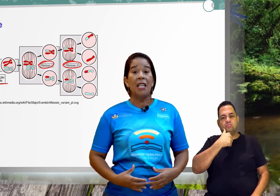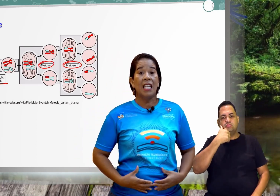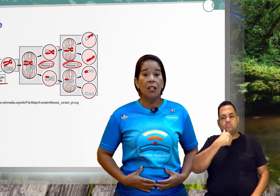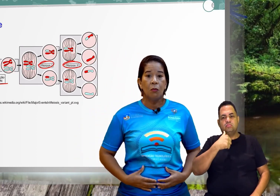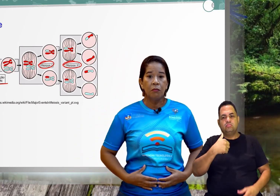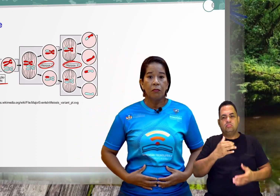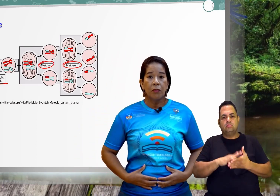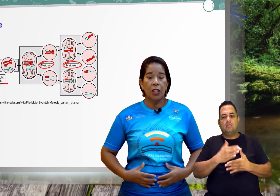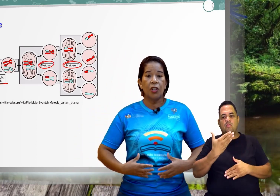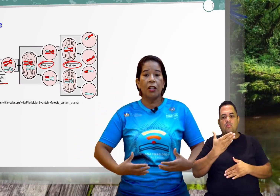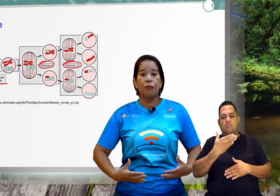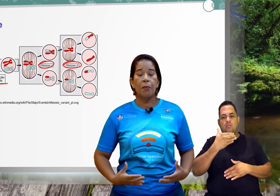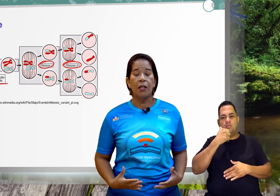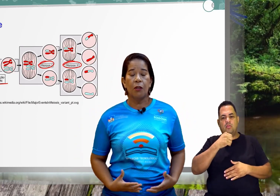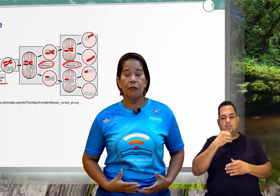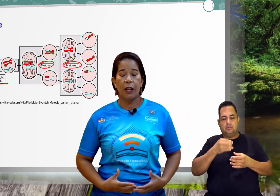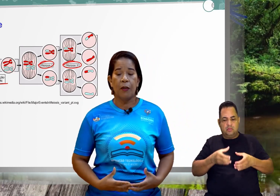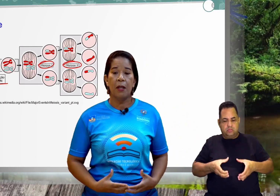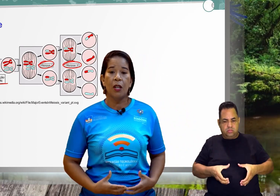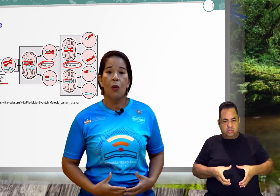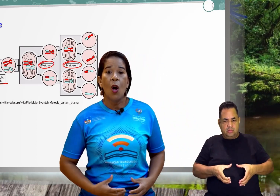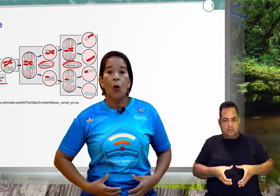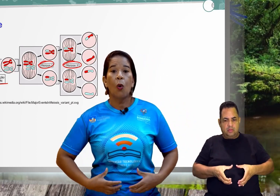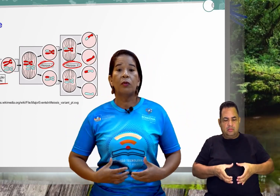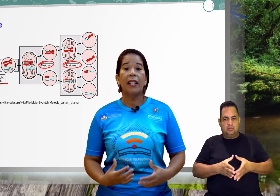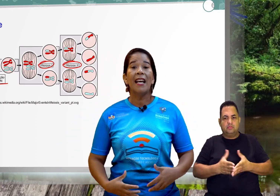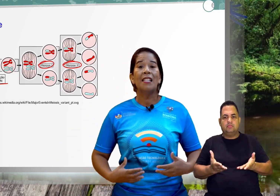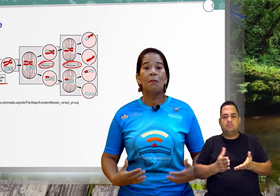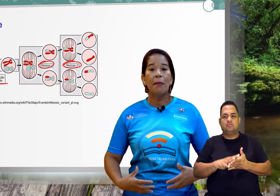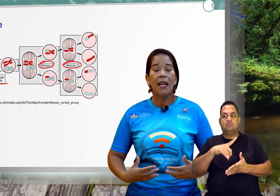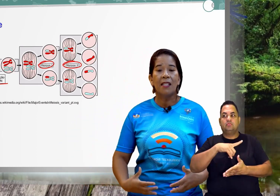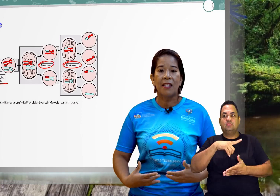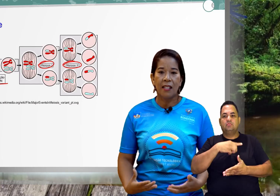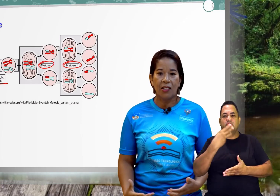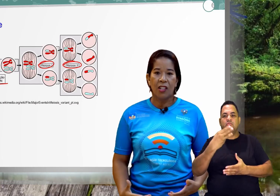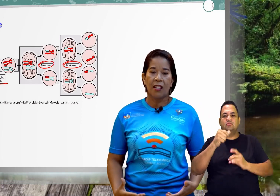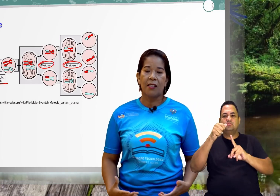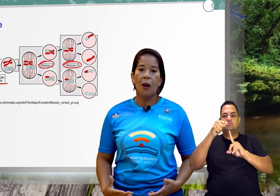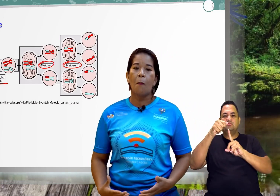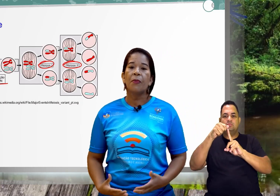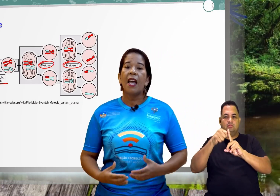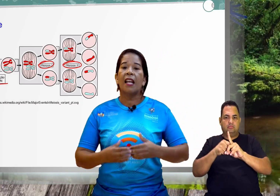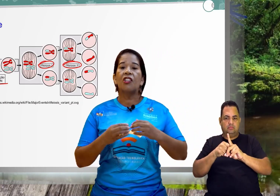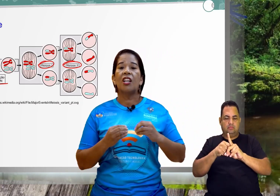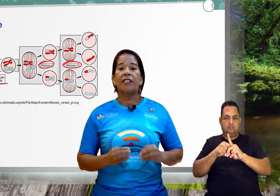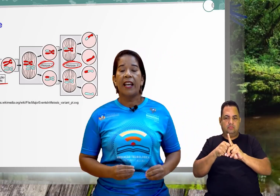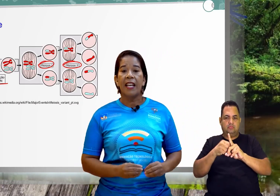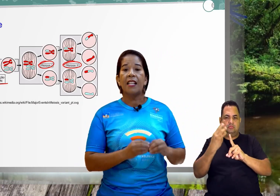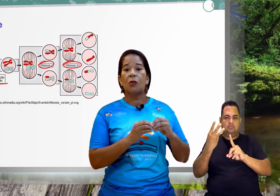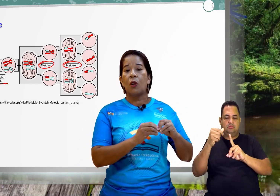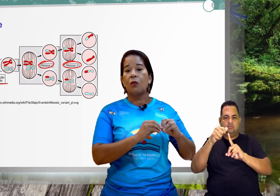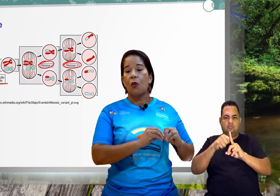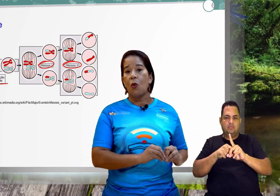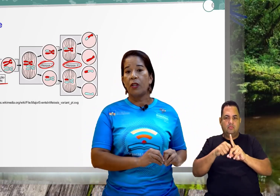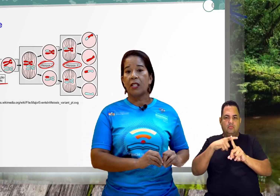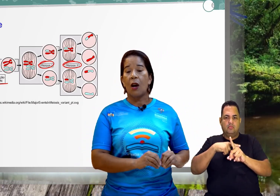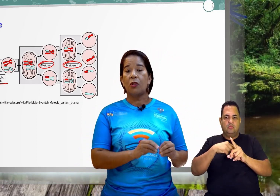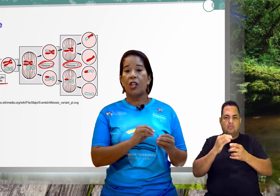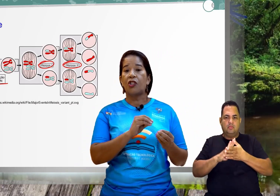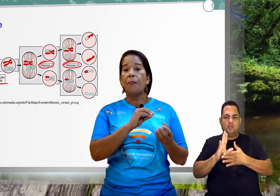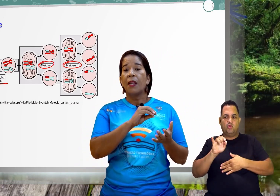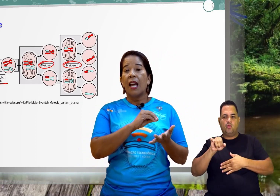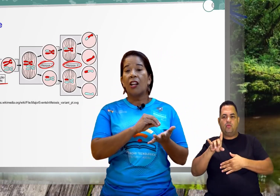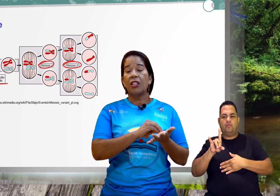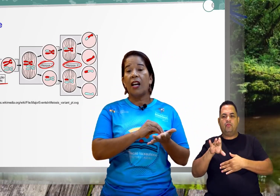feto feminino, tá gerando feto feminino, com 3 meses dessa gestação, ela já tem as suas ovogônias